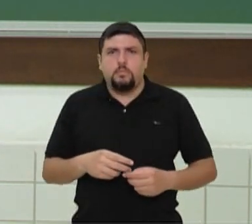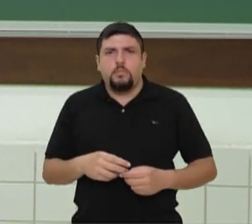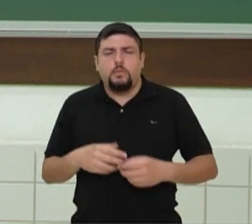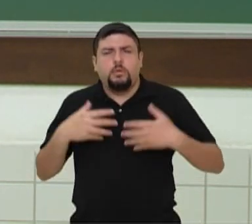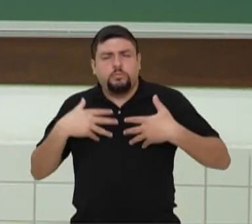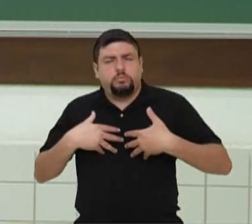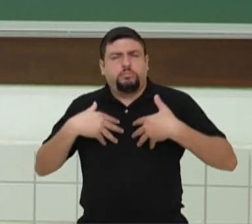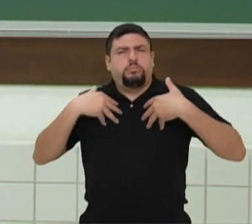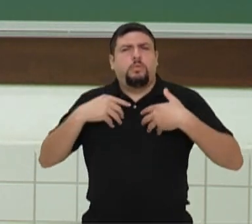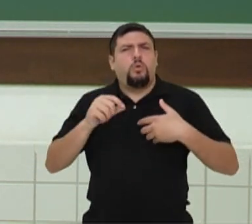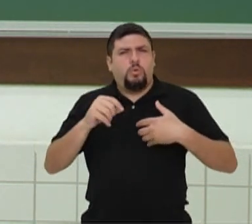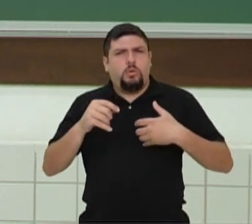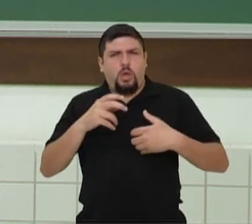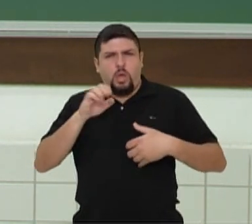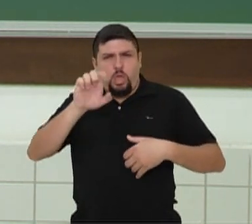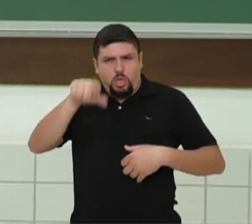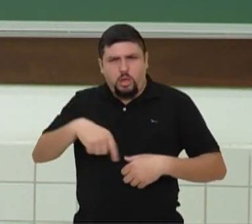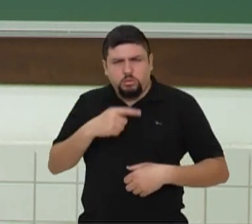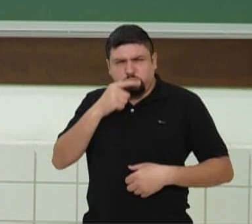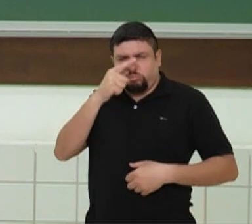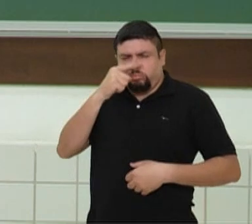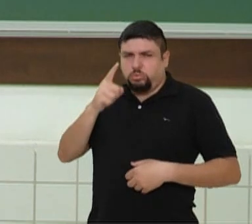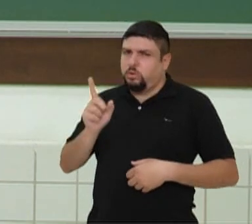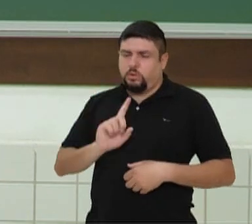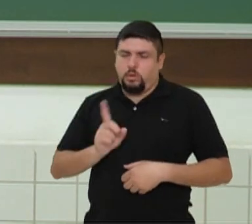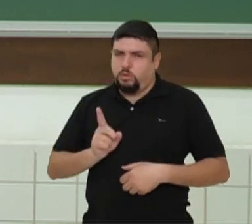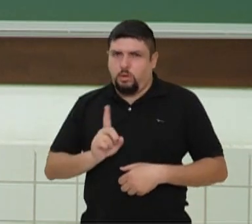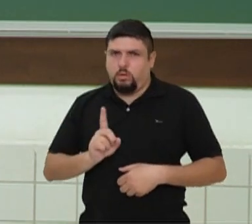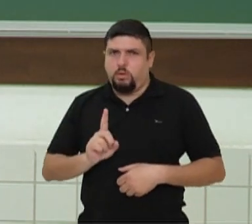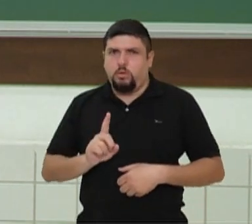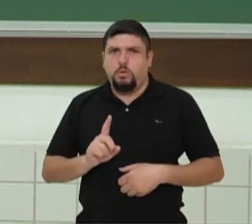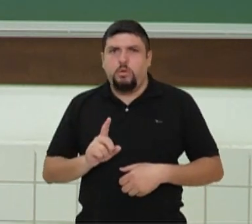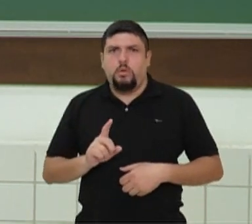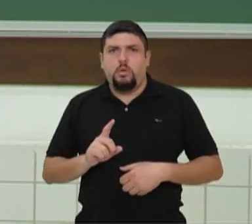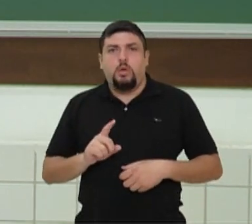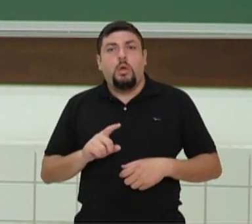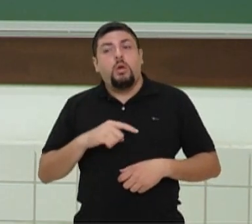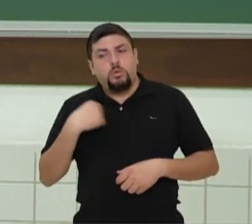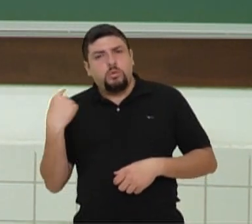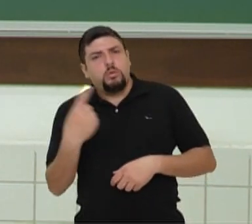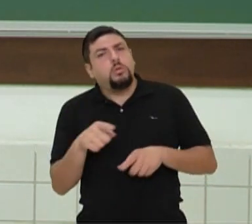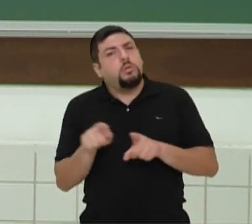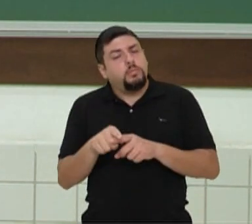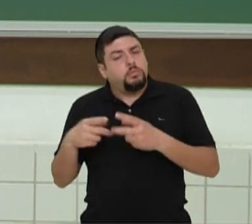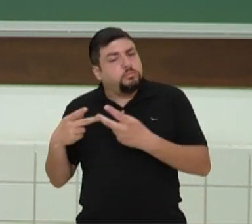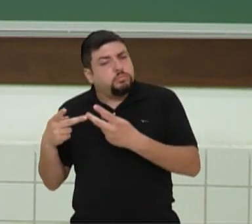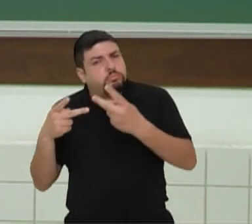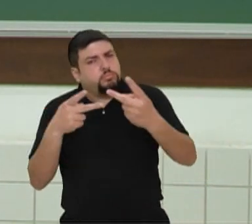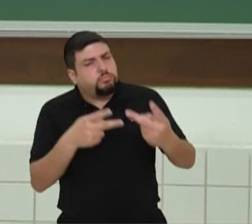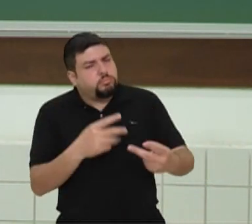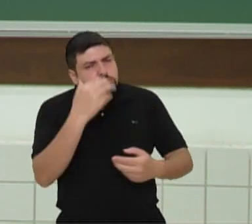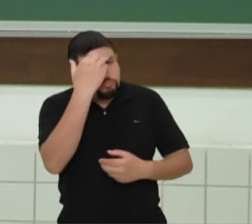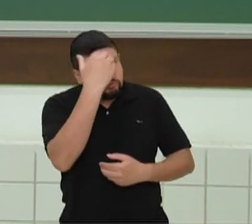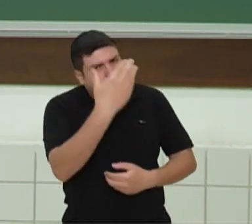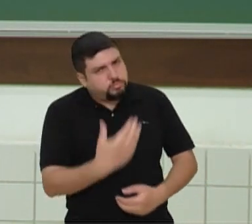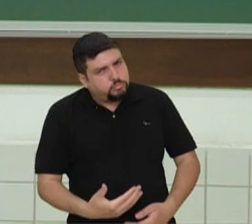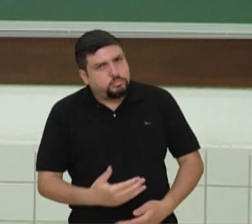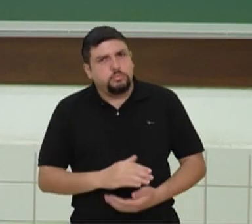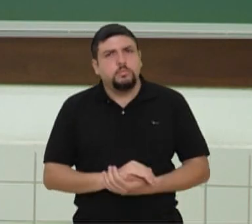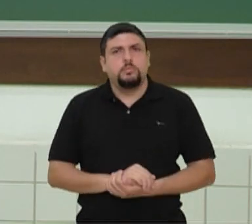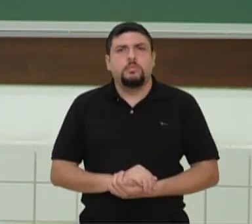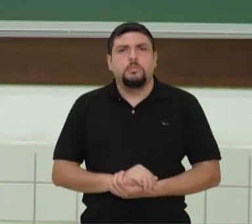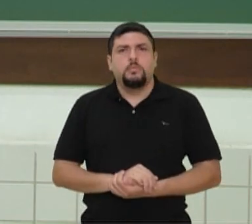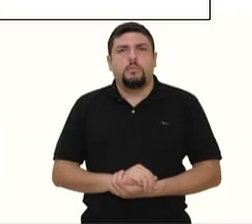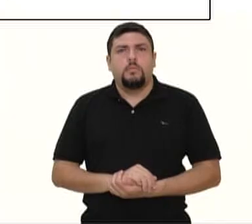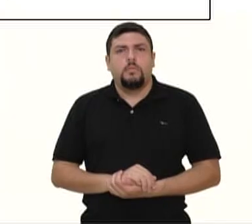nosso ufanismo significa nós podemos fazer, mas somos também bons visitantes, bons vencedores. Muito bem. Esse